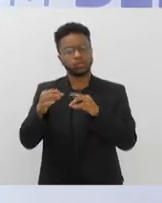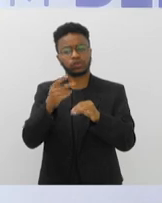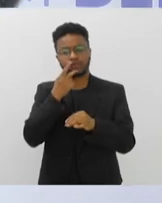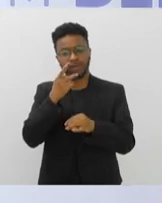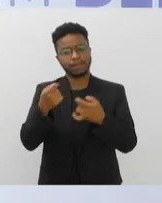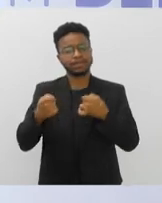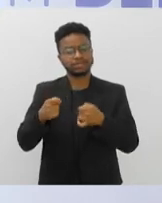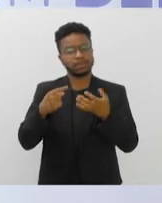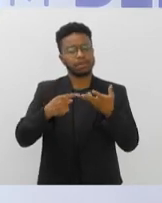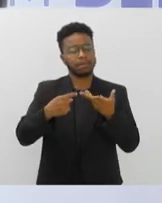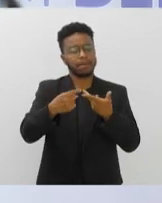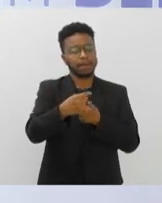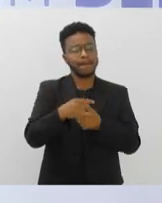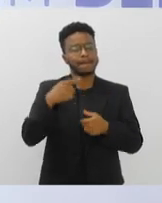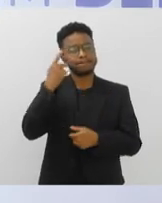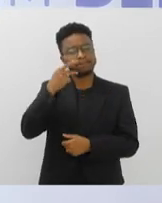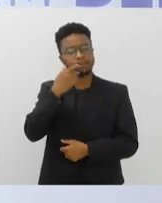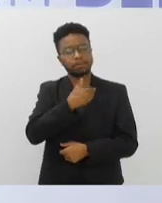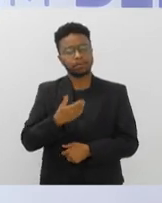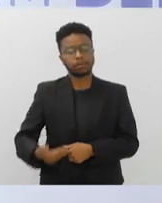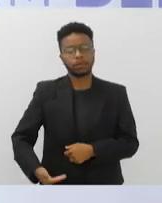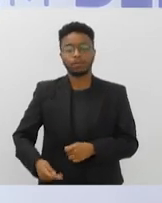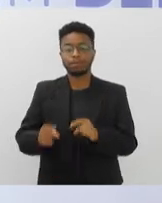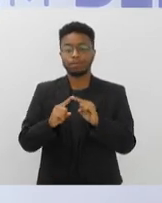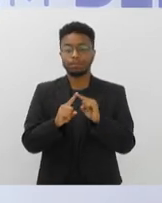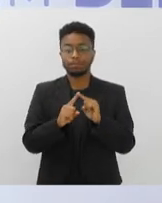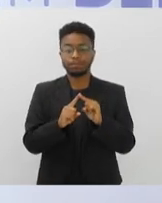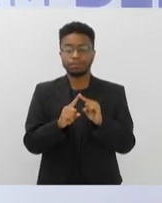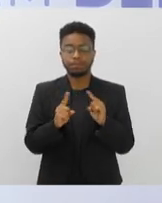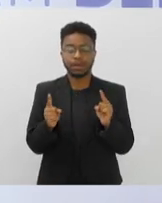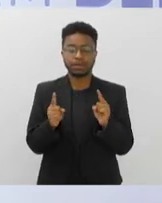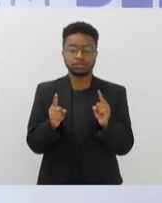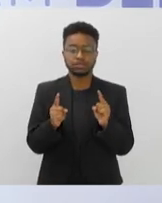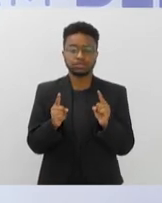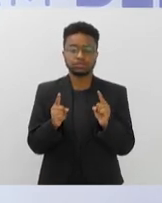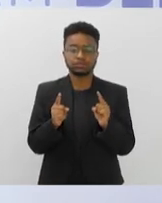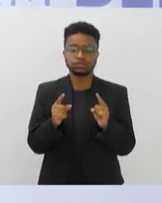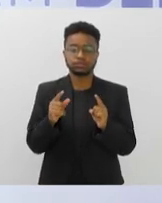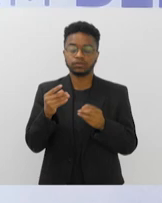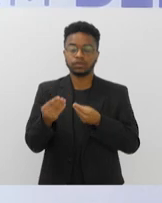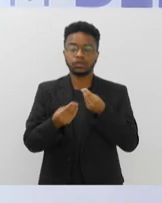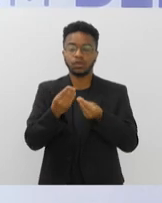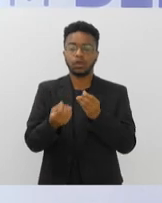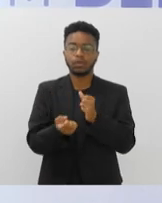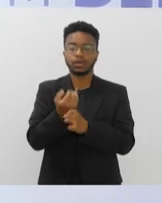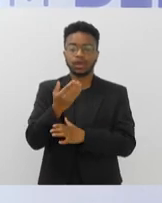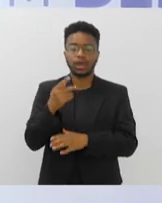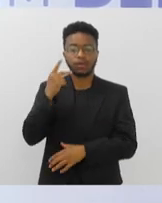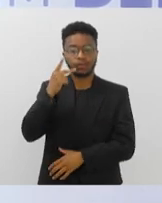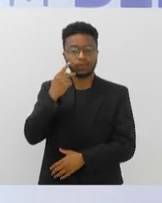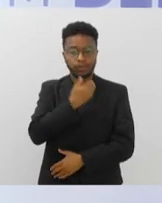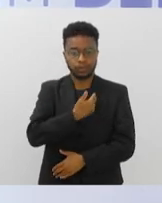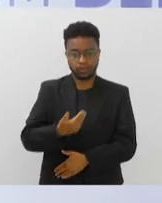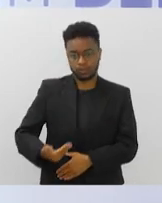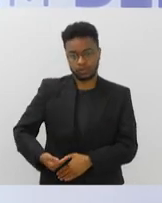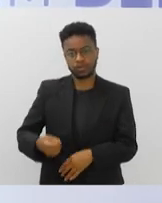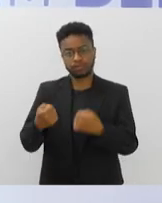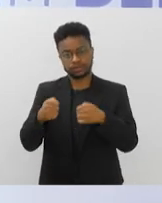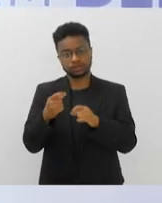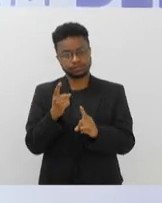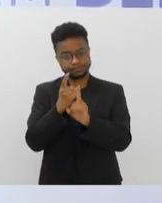disso precisa disso política pública política pública política pública né uma a criação da política pública ela perpassa por um